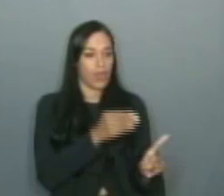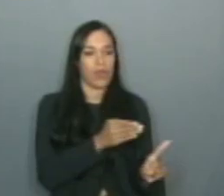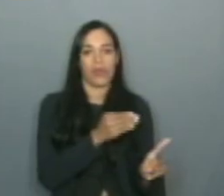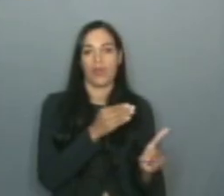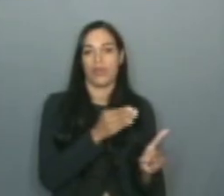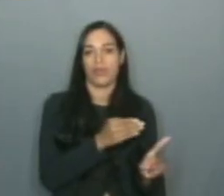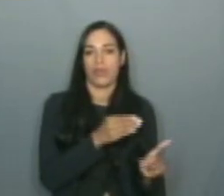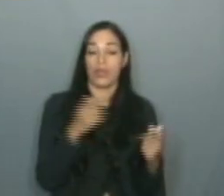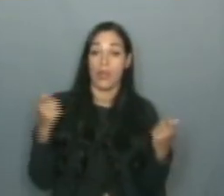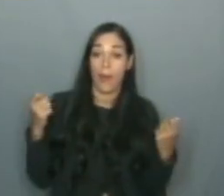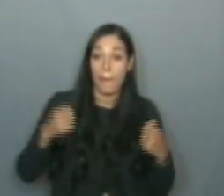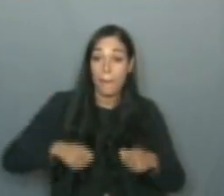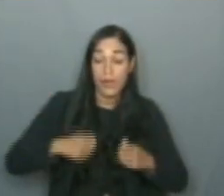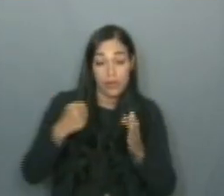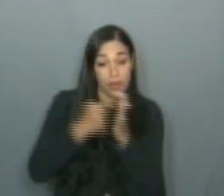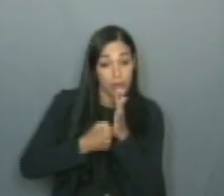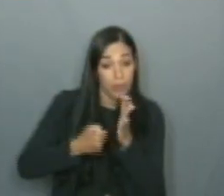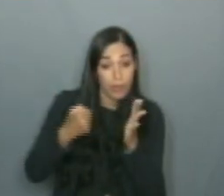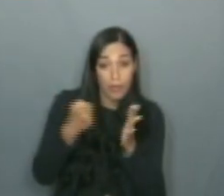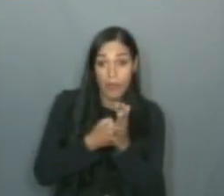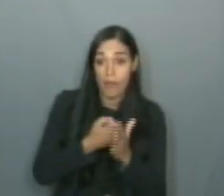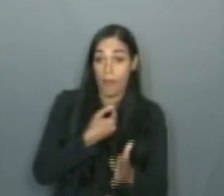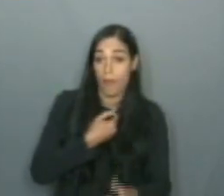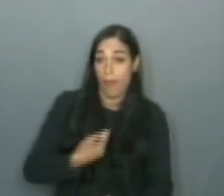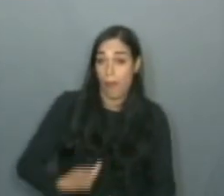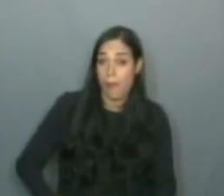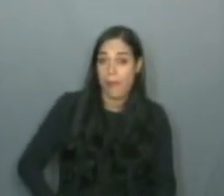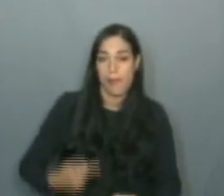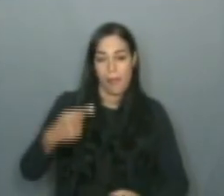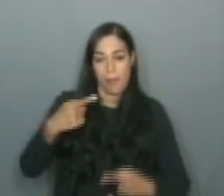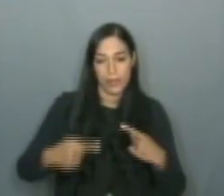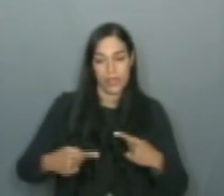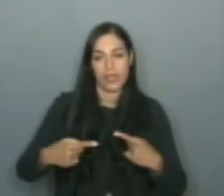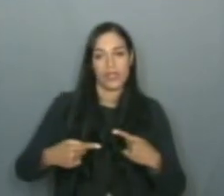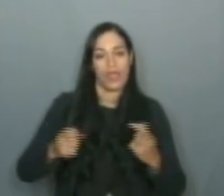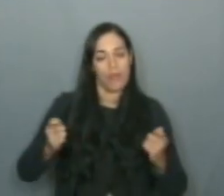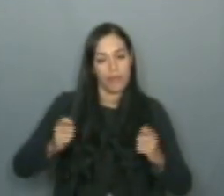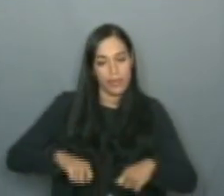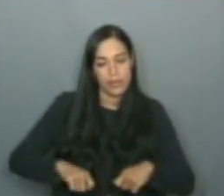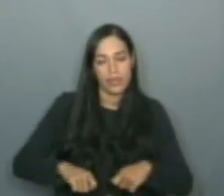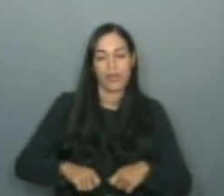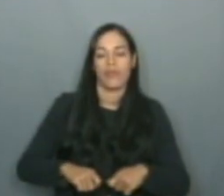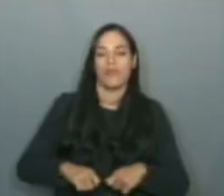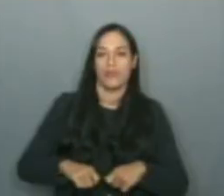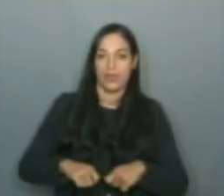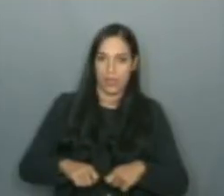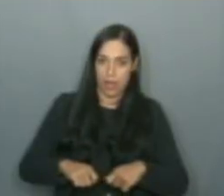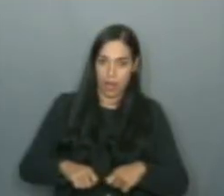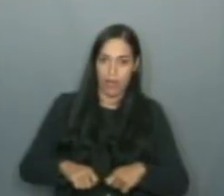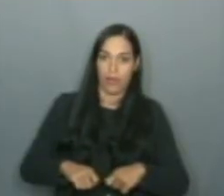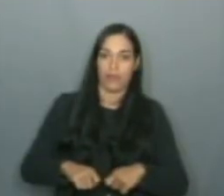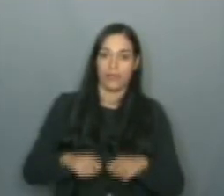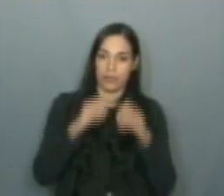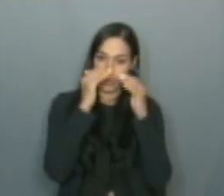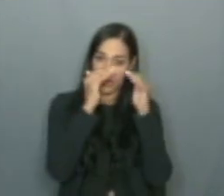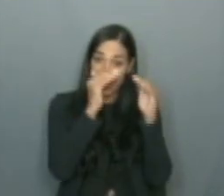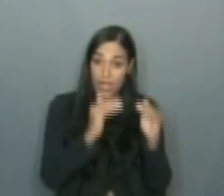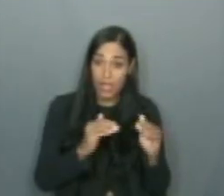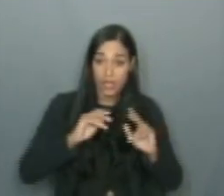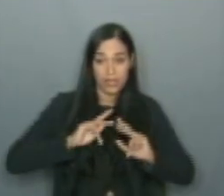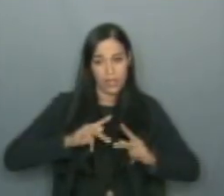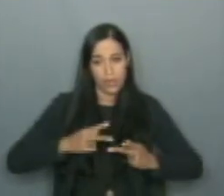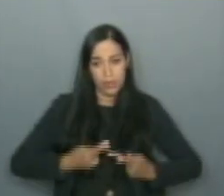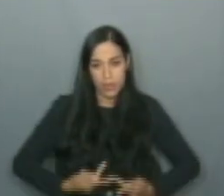Nós precisamos cobrar do poder público política eficiente. Estamos falando de dignidade